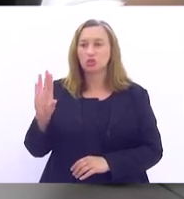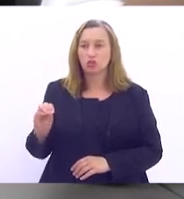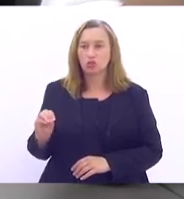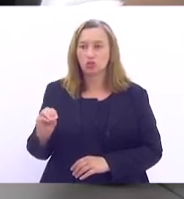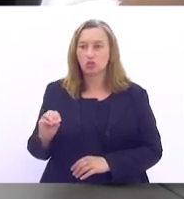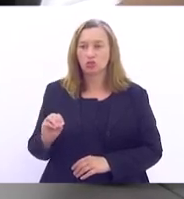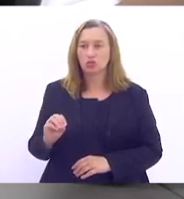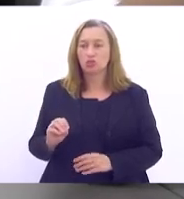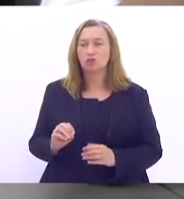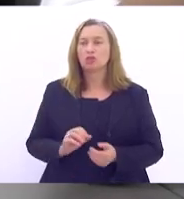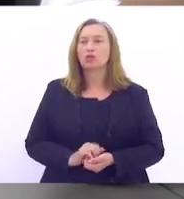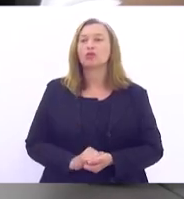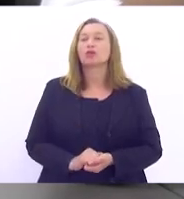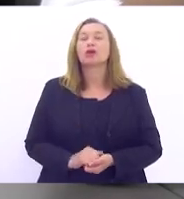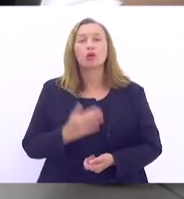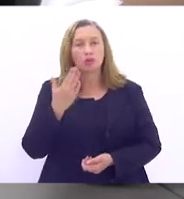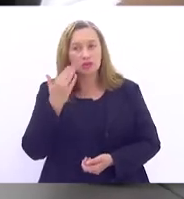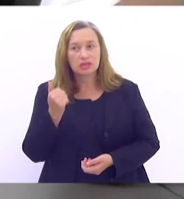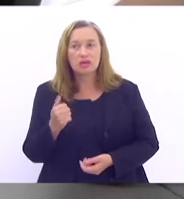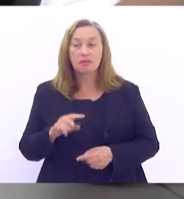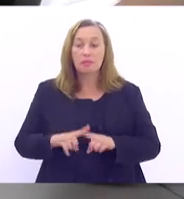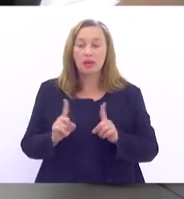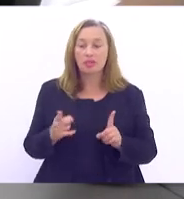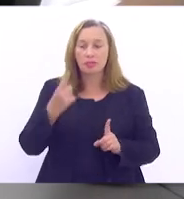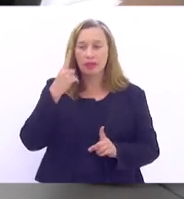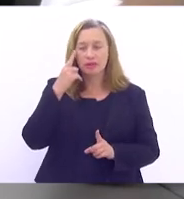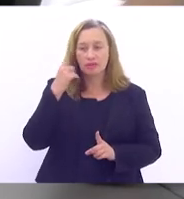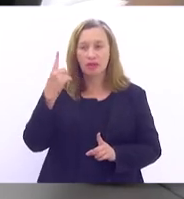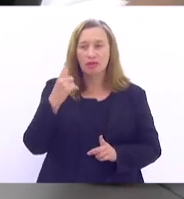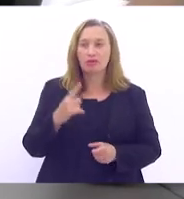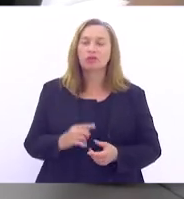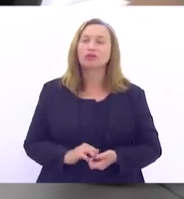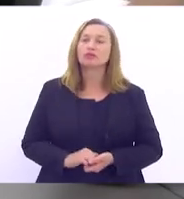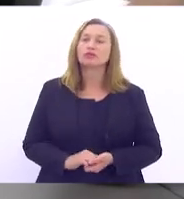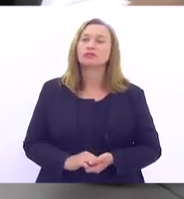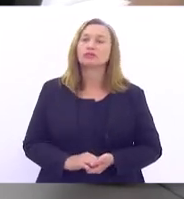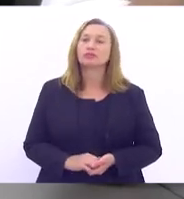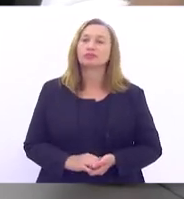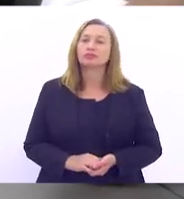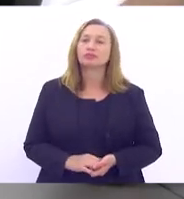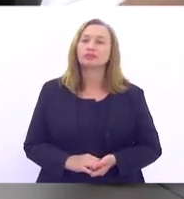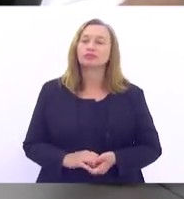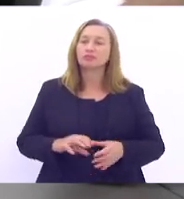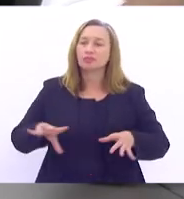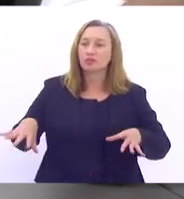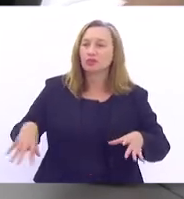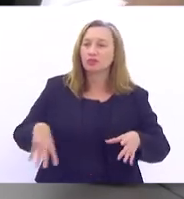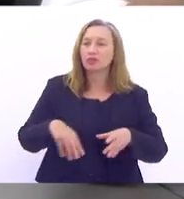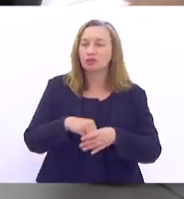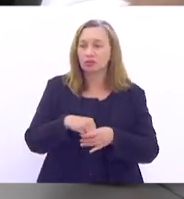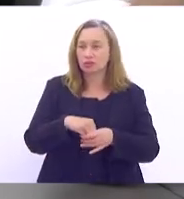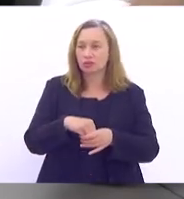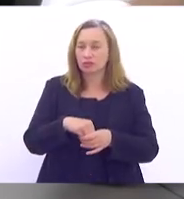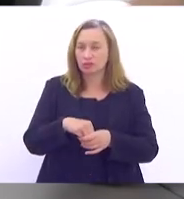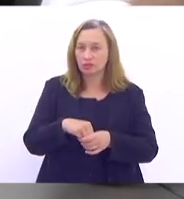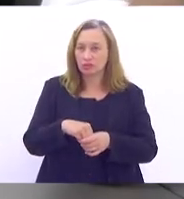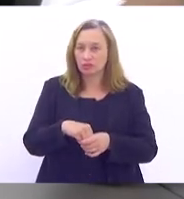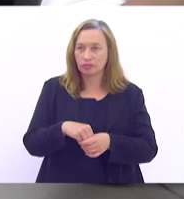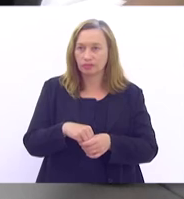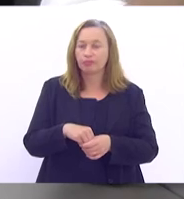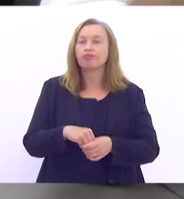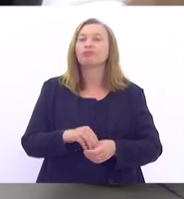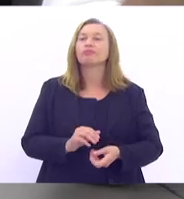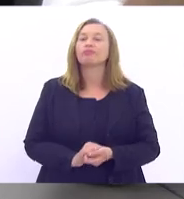deputada Rosane Félix. Eu sei, mas a minha ideia é o seguinte. Dentro da nossa ideia de agregar e não